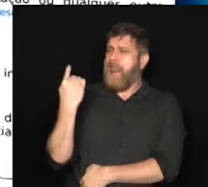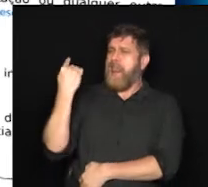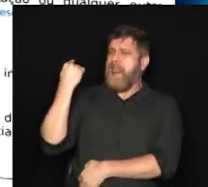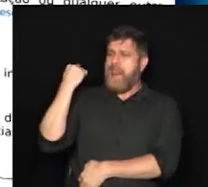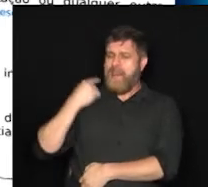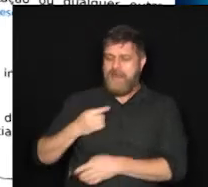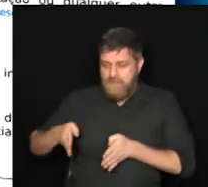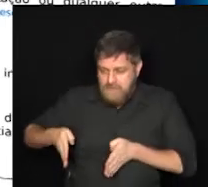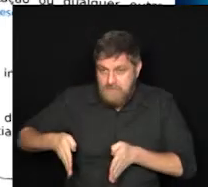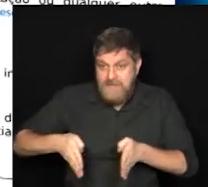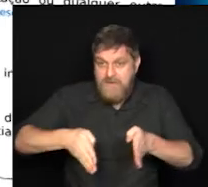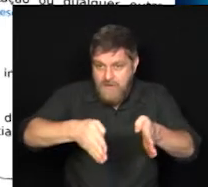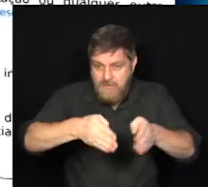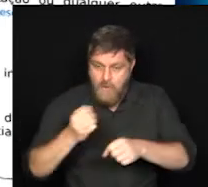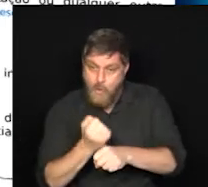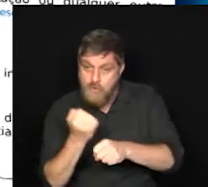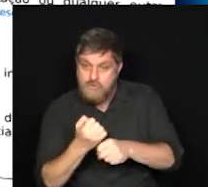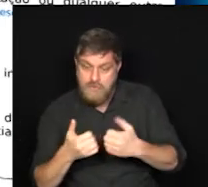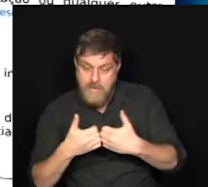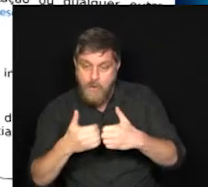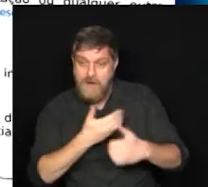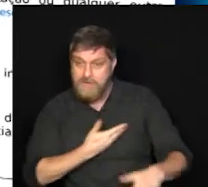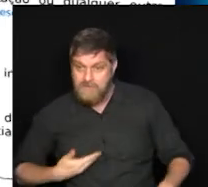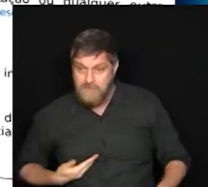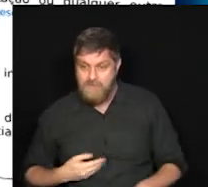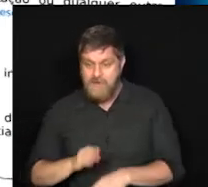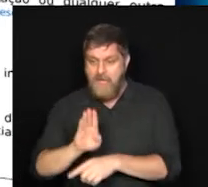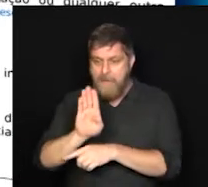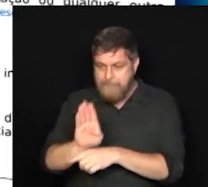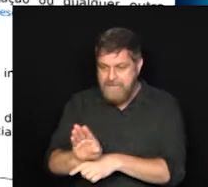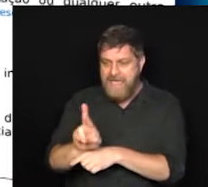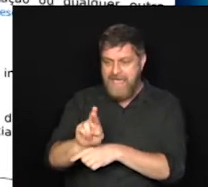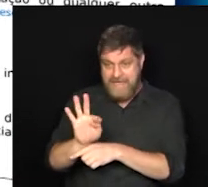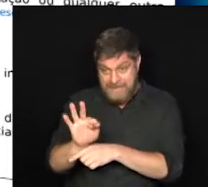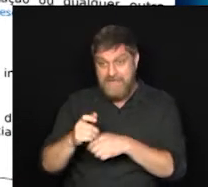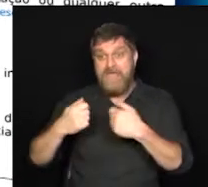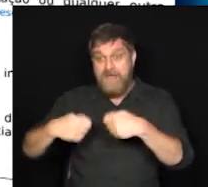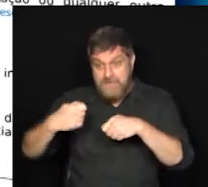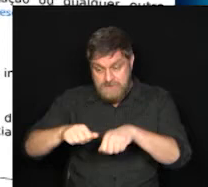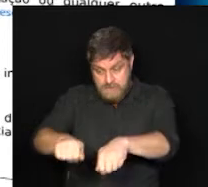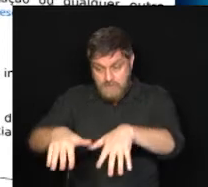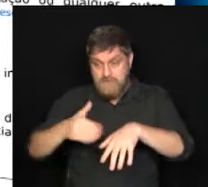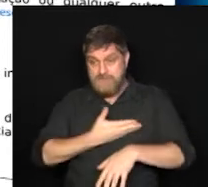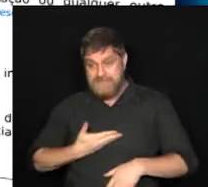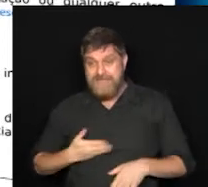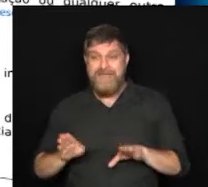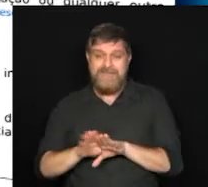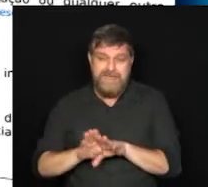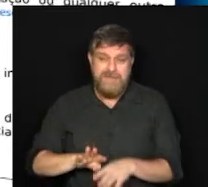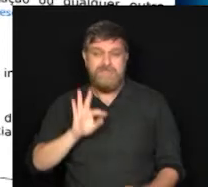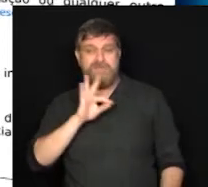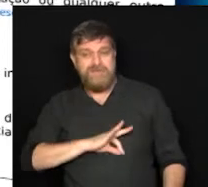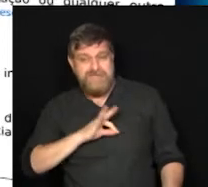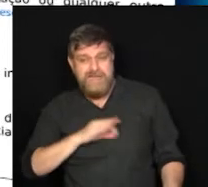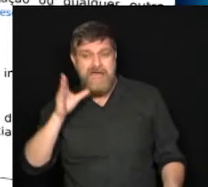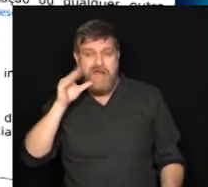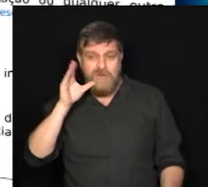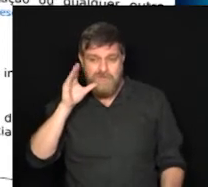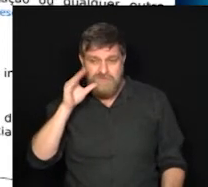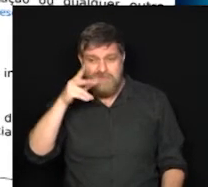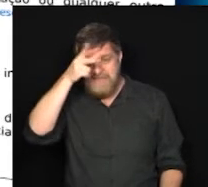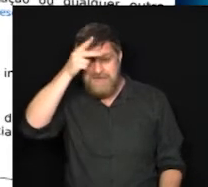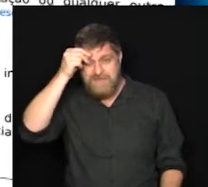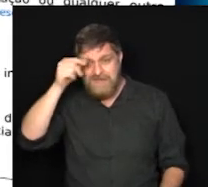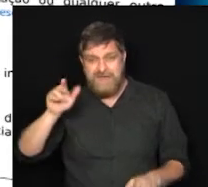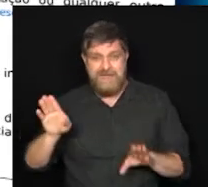BRT, passou também por audiência pública, planos de cargos e carreiras de servidores do Executivo, lei